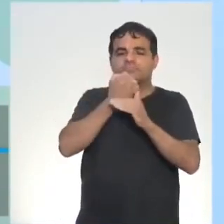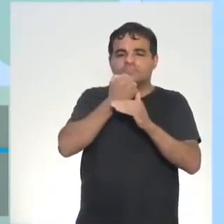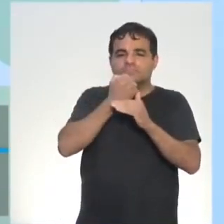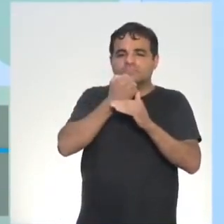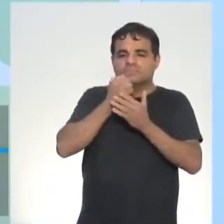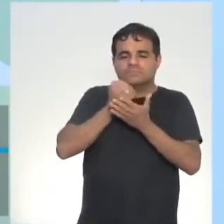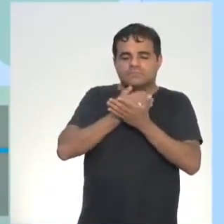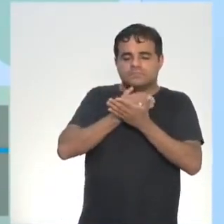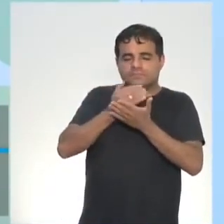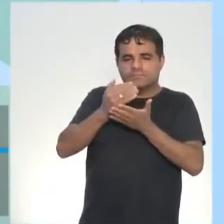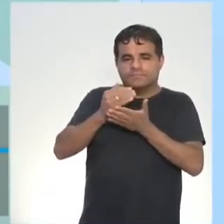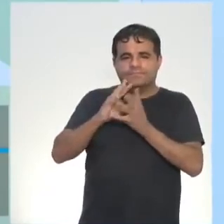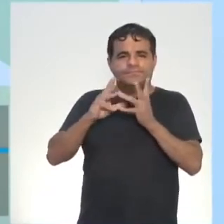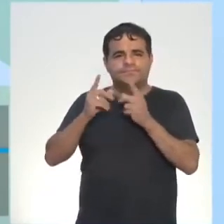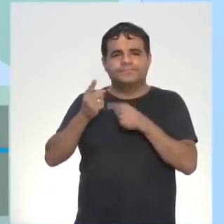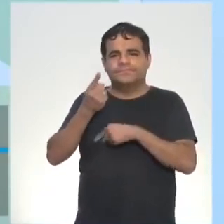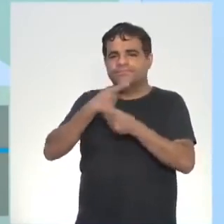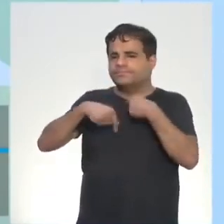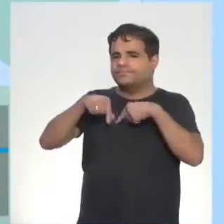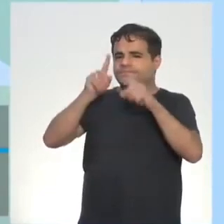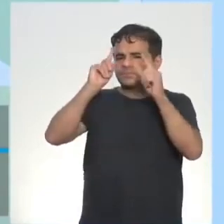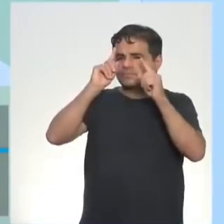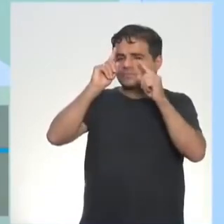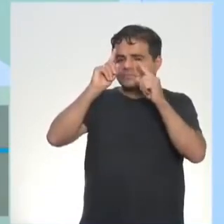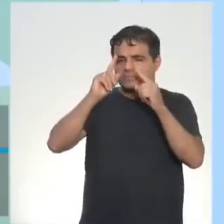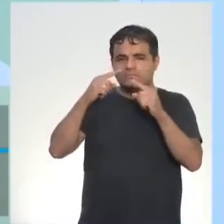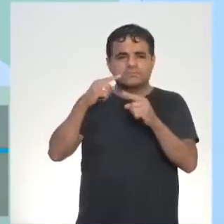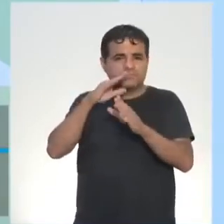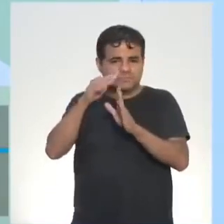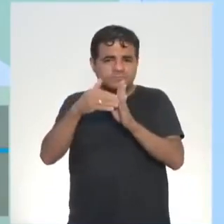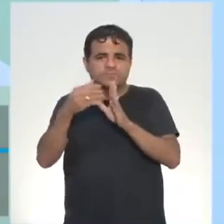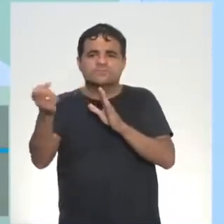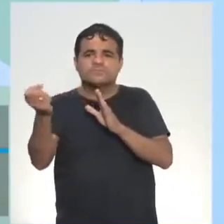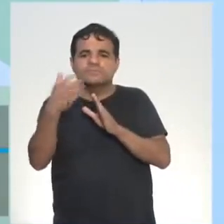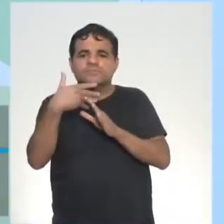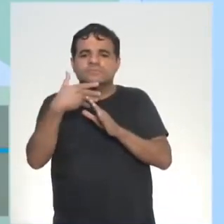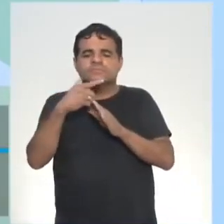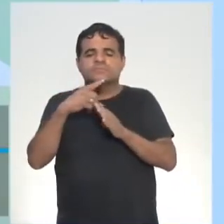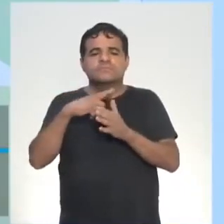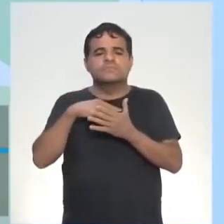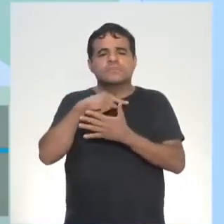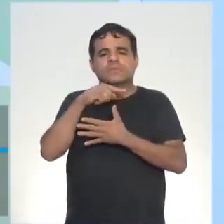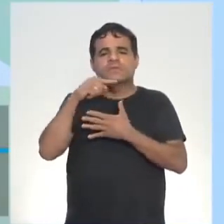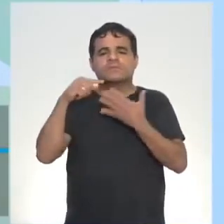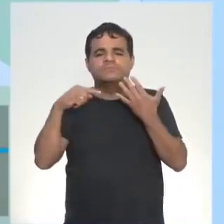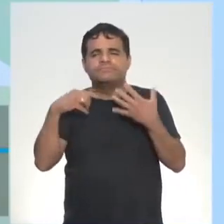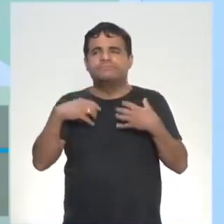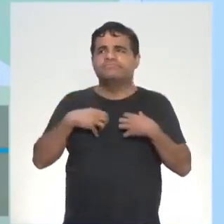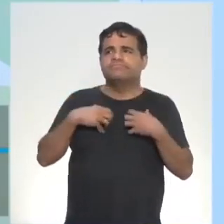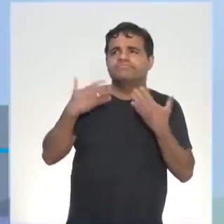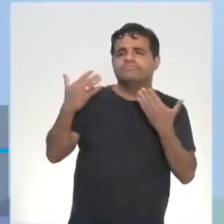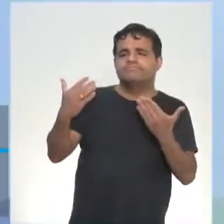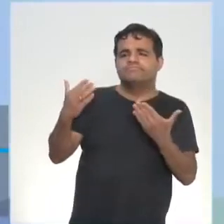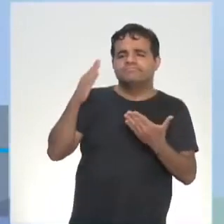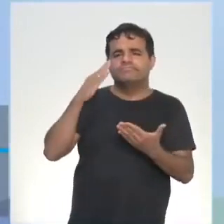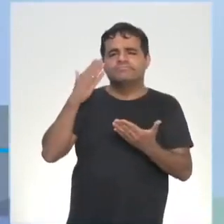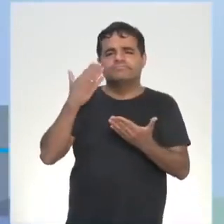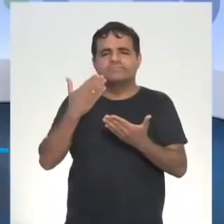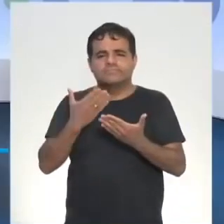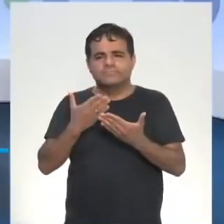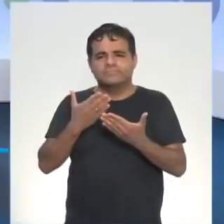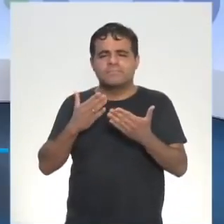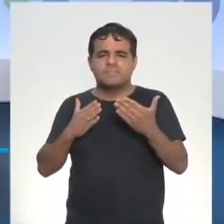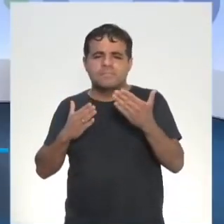Exato. no começo, toda a evolução científica, né? Tudo que é novo, no começo você tem uma certa aí, ceticismo, né? No caso. Exato. Você tem uma certa